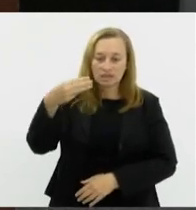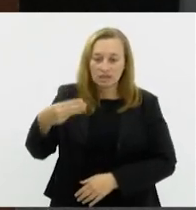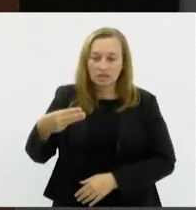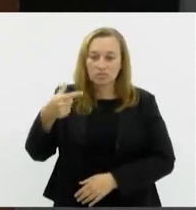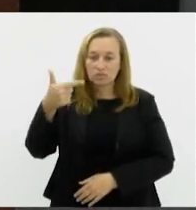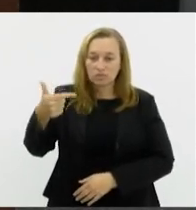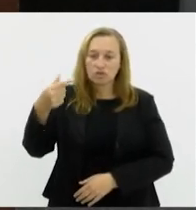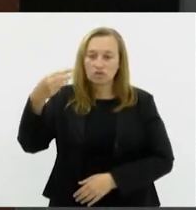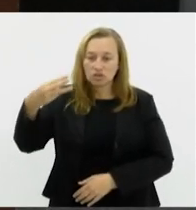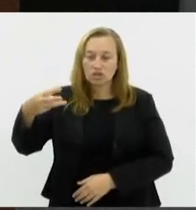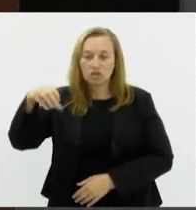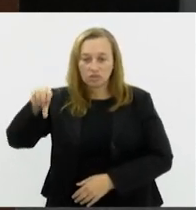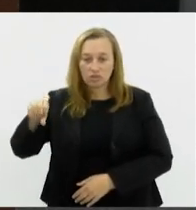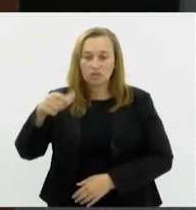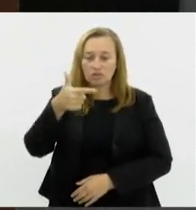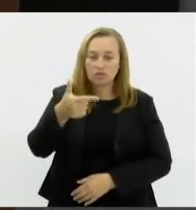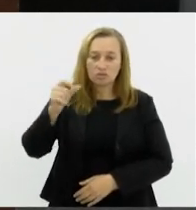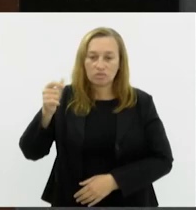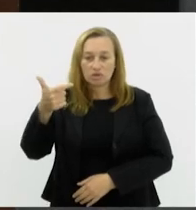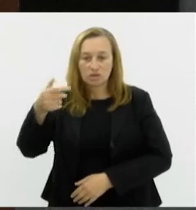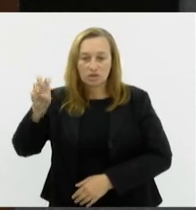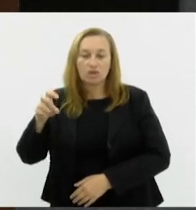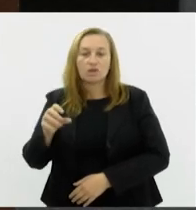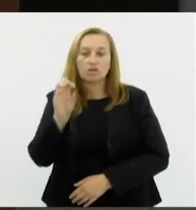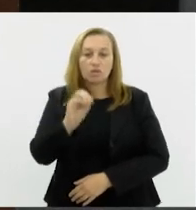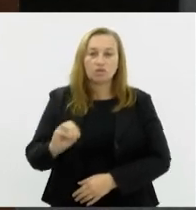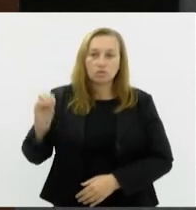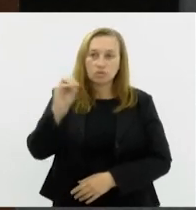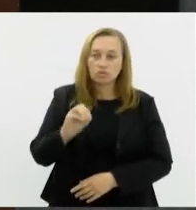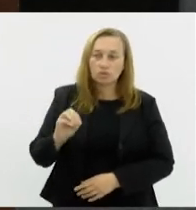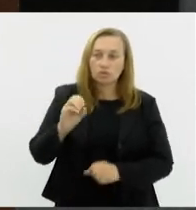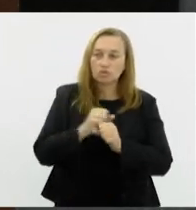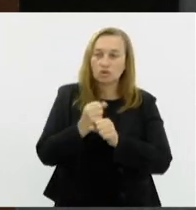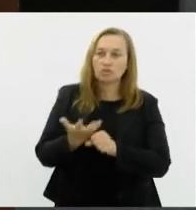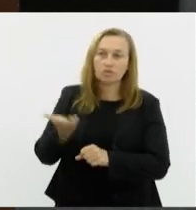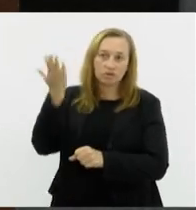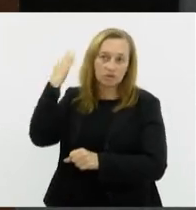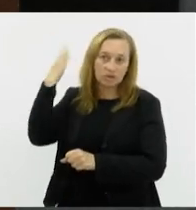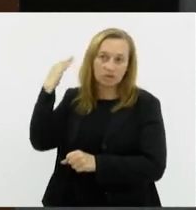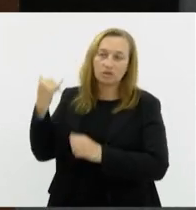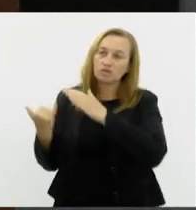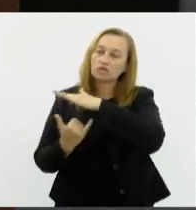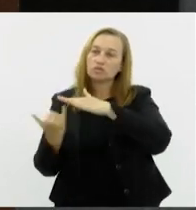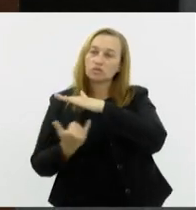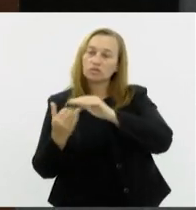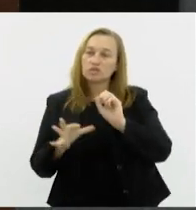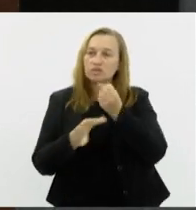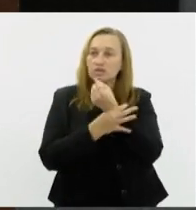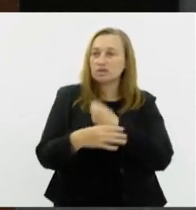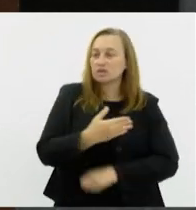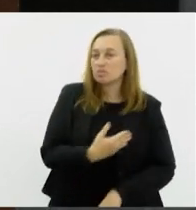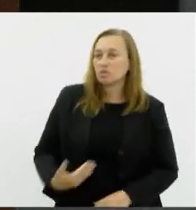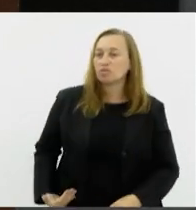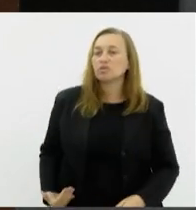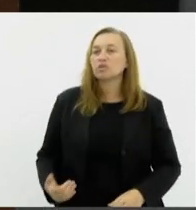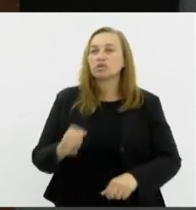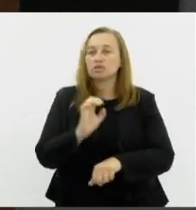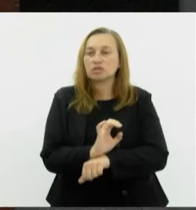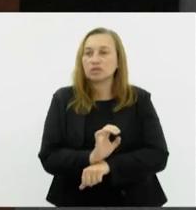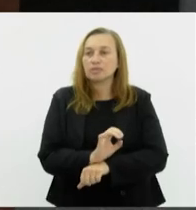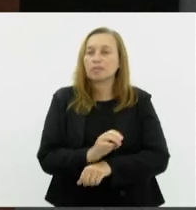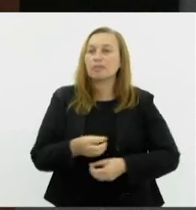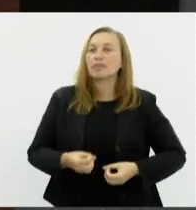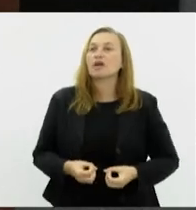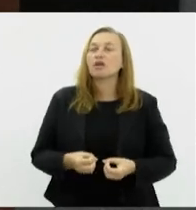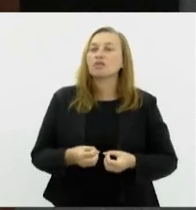13.239/2015. Em outubro do ano passado, para se ter noção, o Instituto de Segurança Pública do Estado, o ISP, lançou um